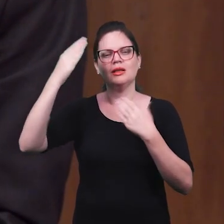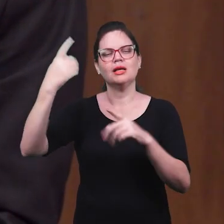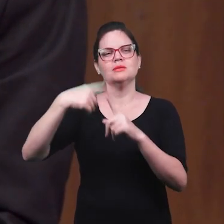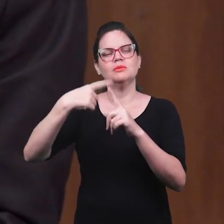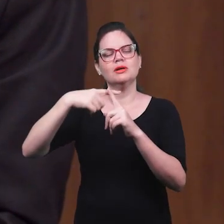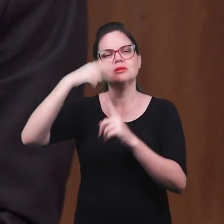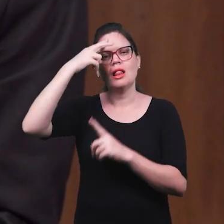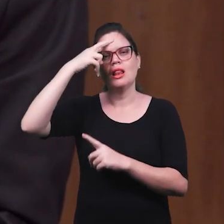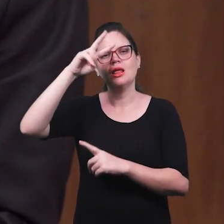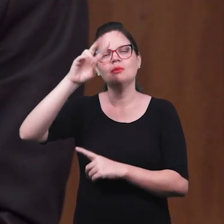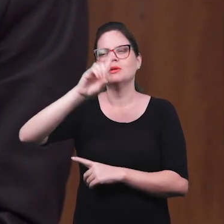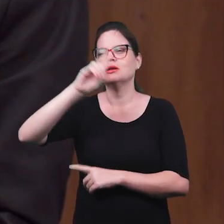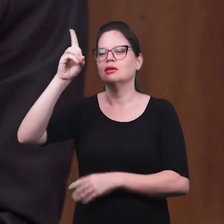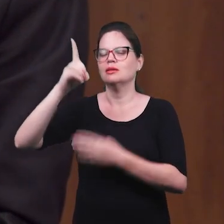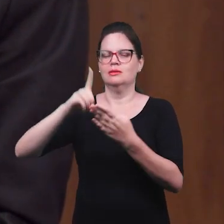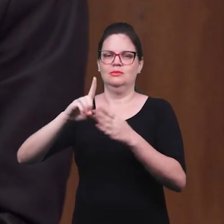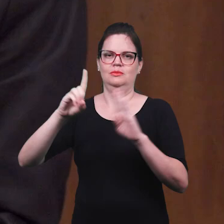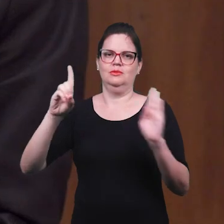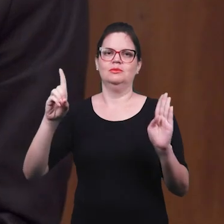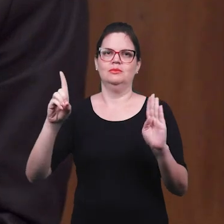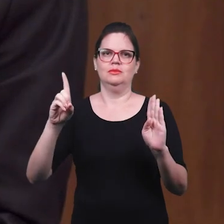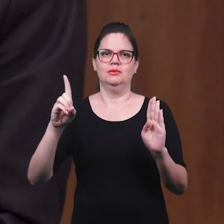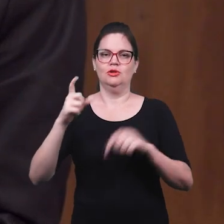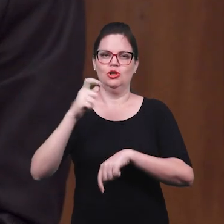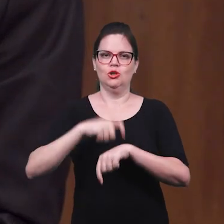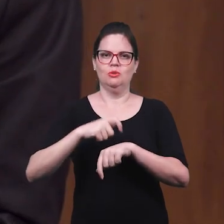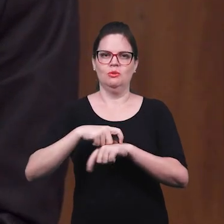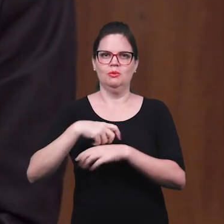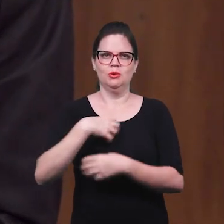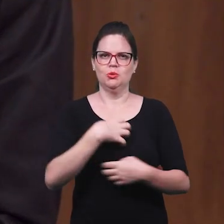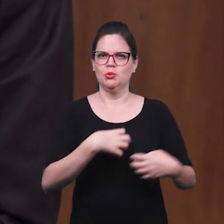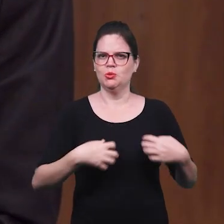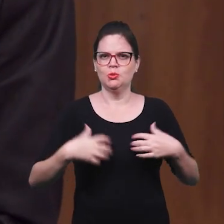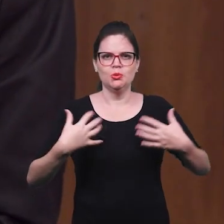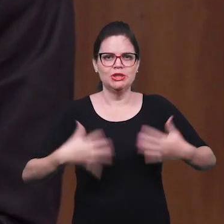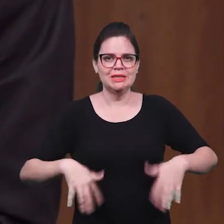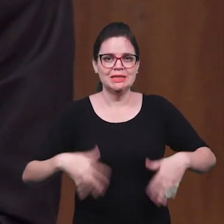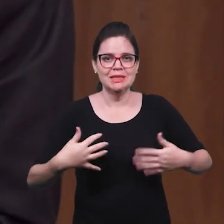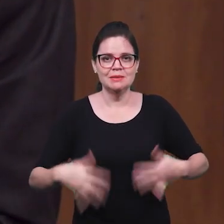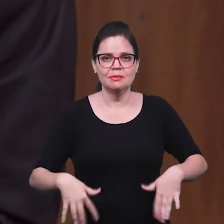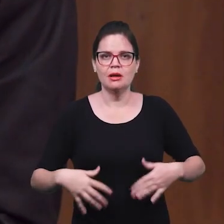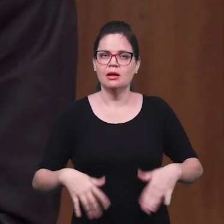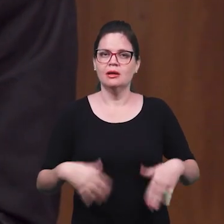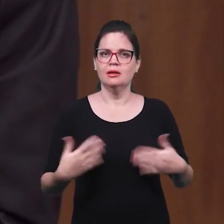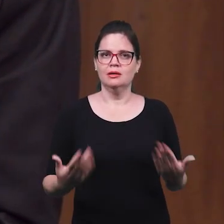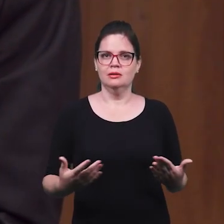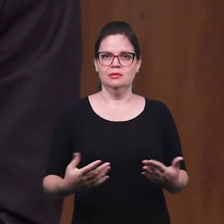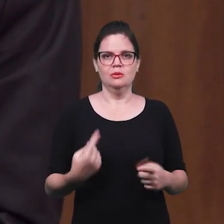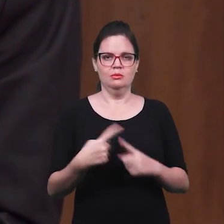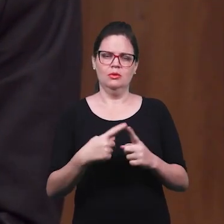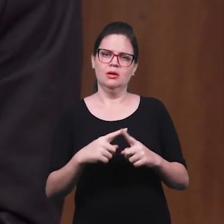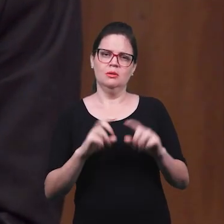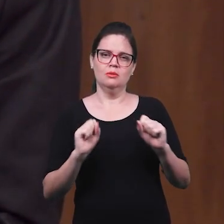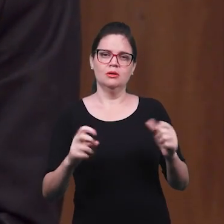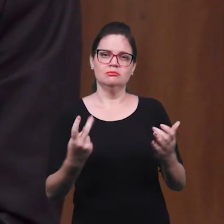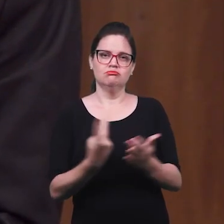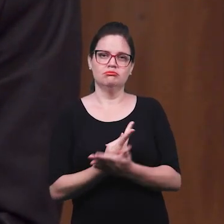Senhor. Muito bom. E na hora do desespero, e aqui famílias que vão estar assistindo e que podem estar